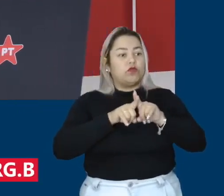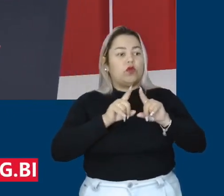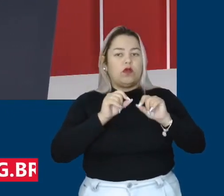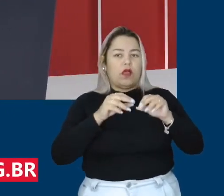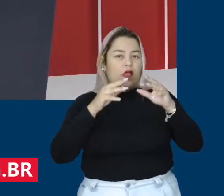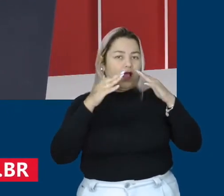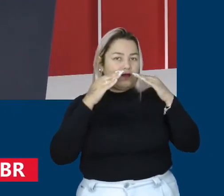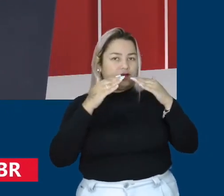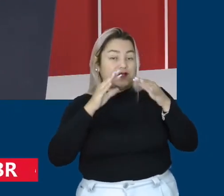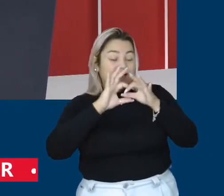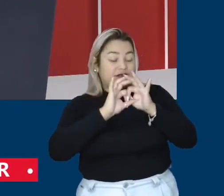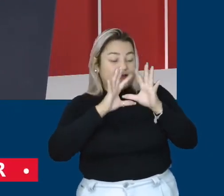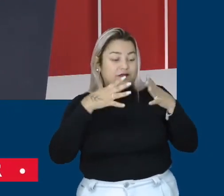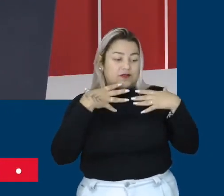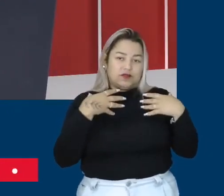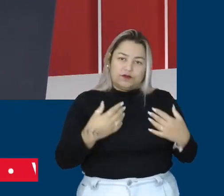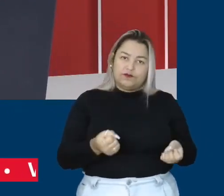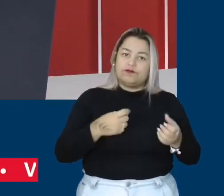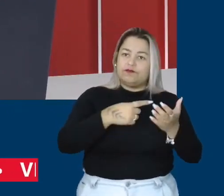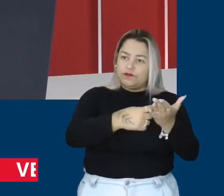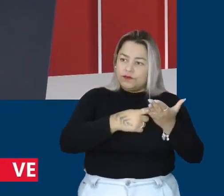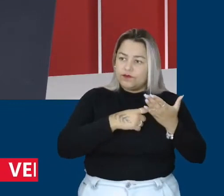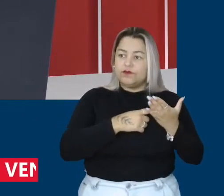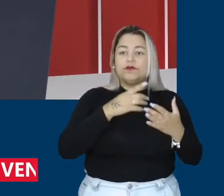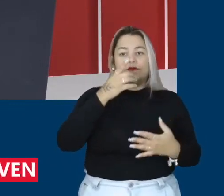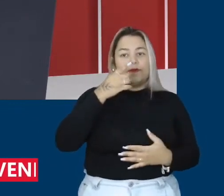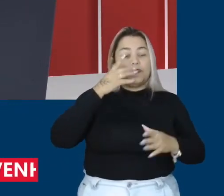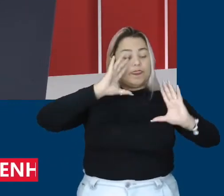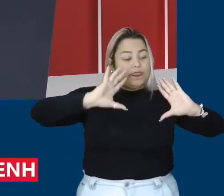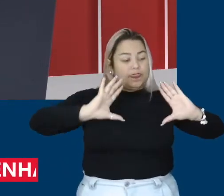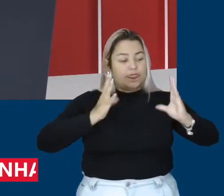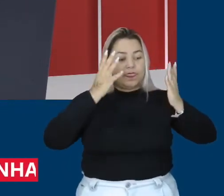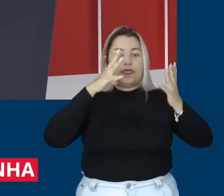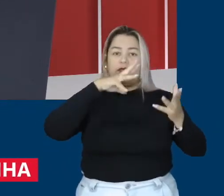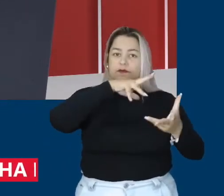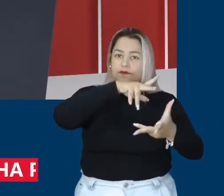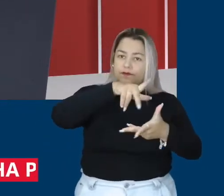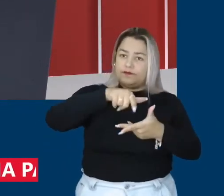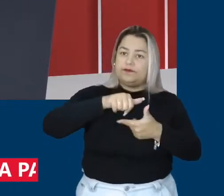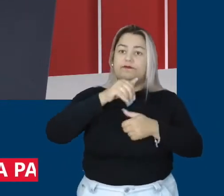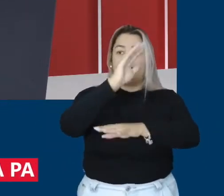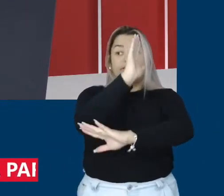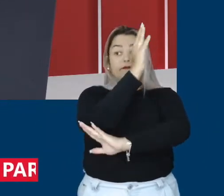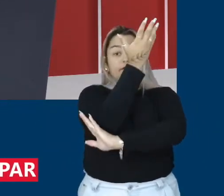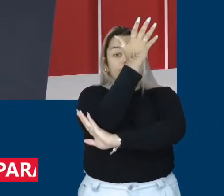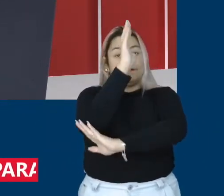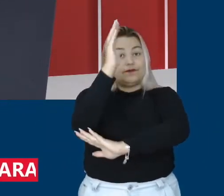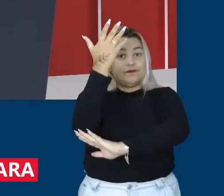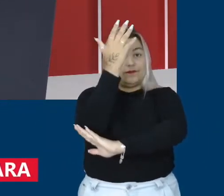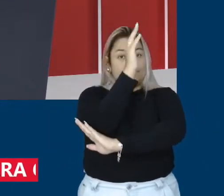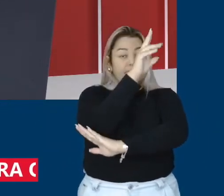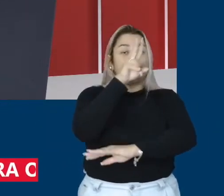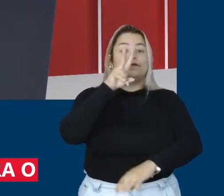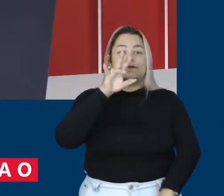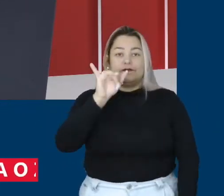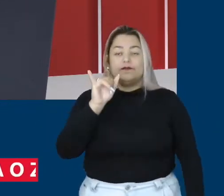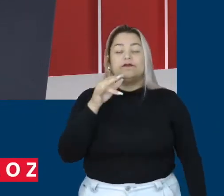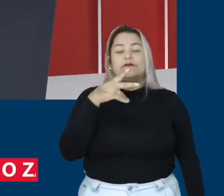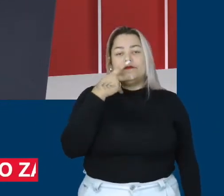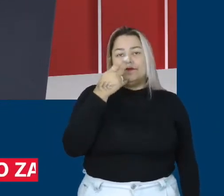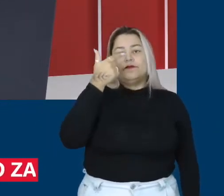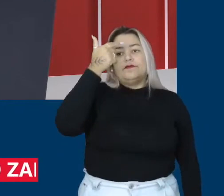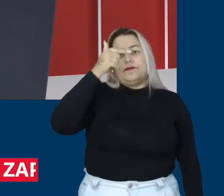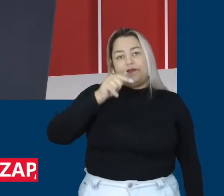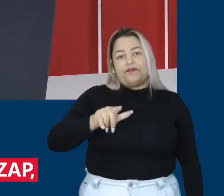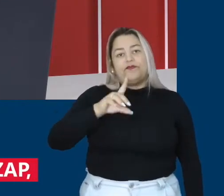Obrigada por ter aceito o nosso convite, deputado, que hoje é celebrado o Dia Mundial do Meio Ambiente, né? A gente vai dar uma reforçada aqui na importância